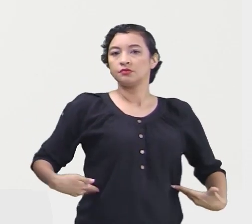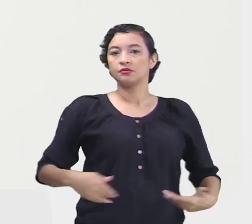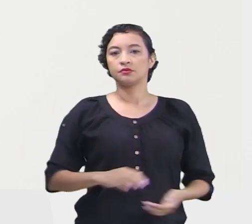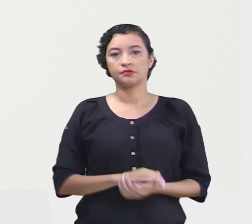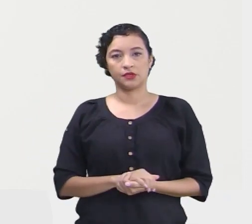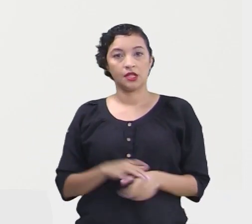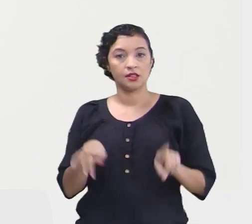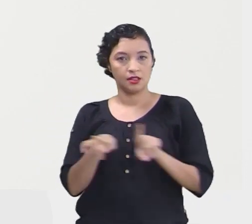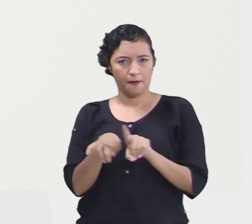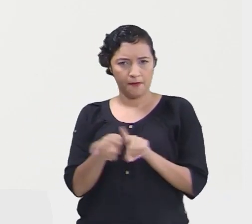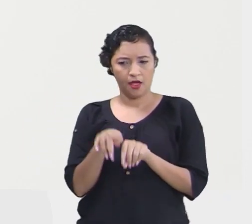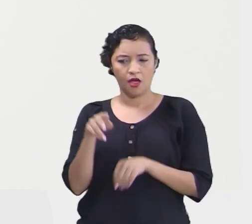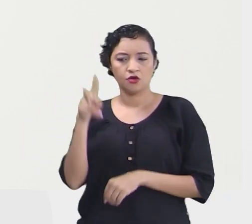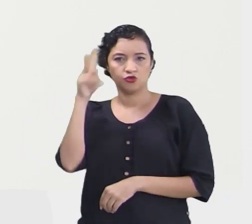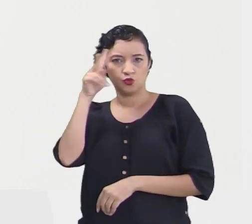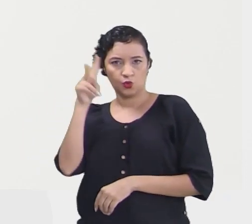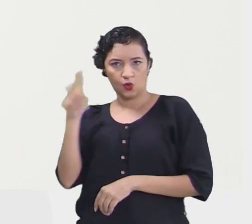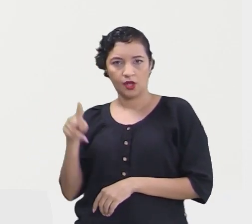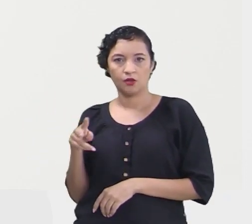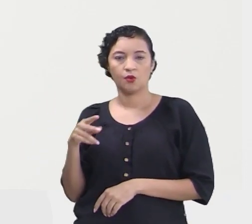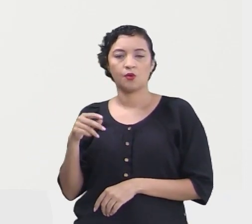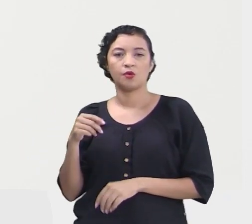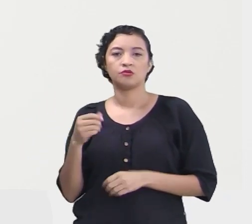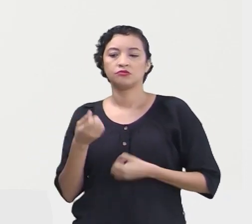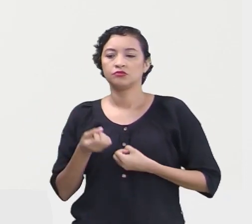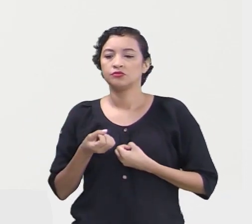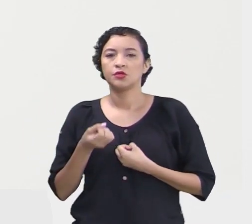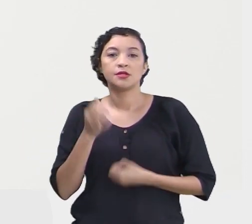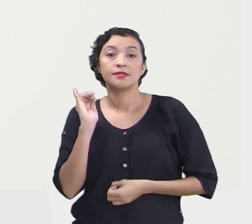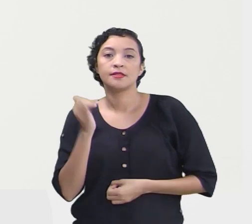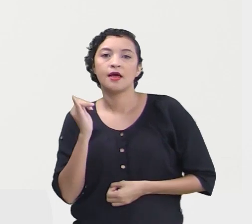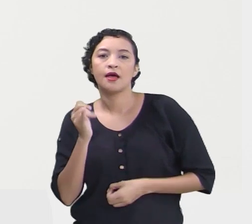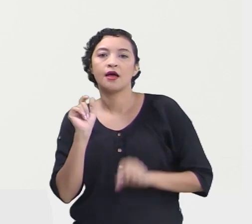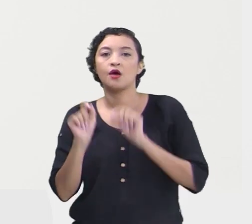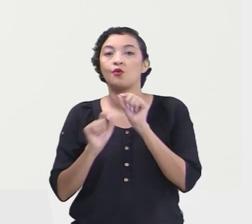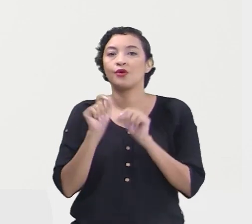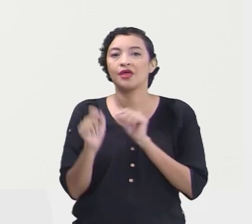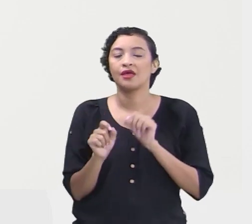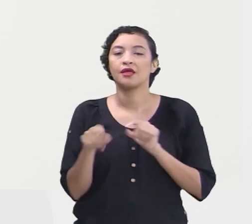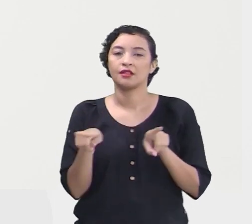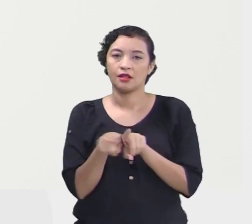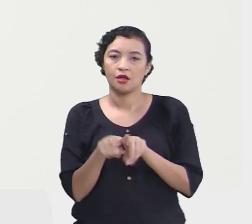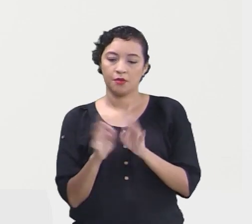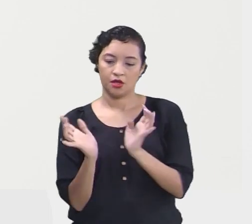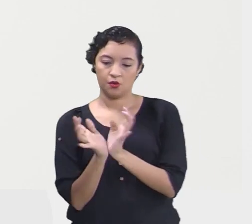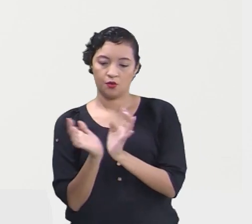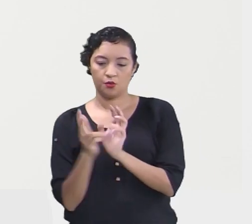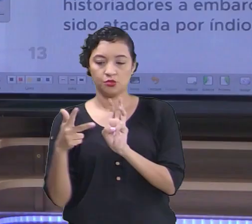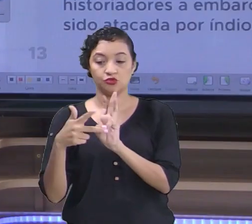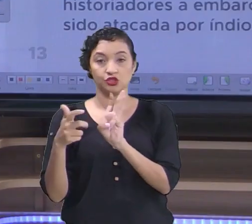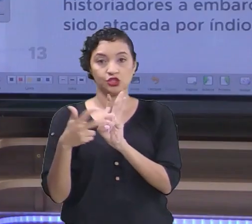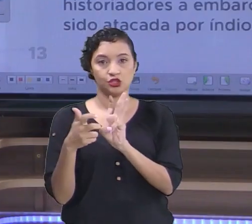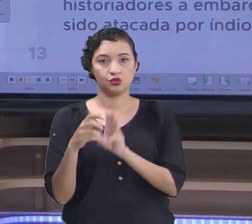segundo historiadores, a embarcação teria sido atacada por índios tapajós. Volta para